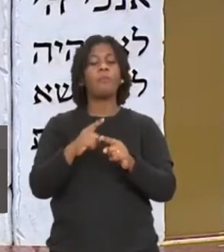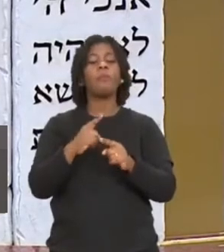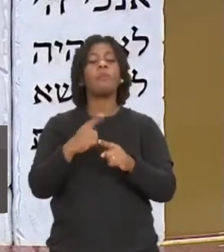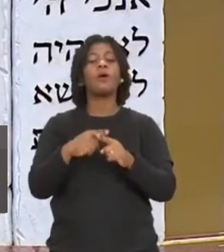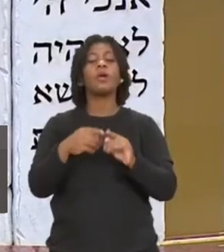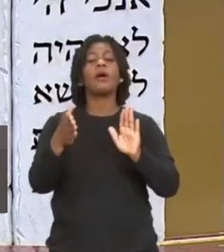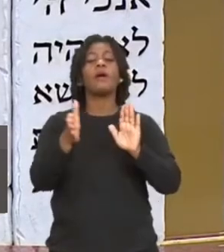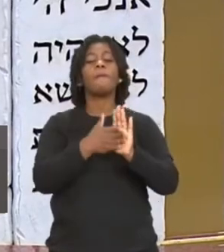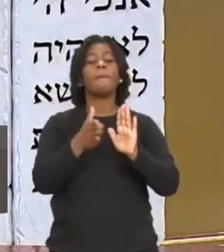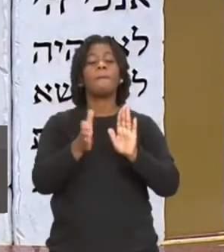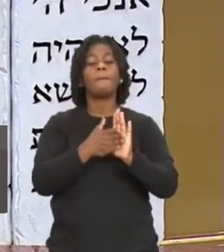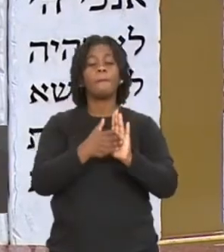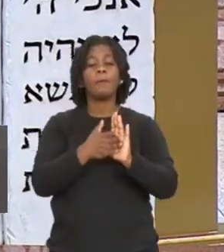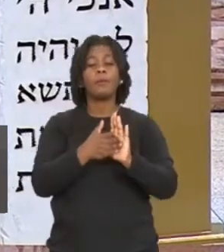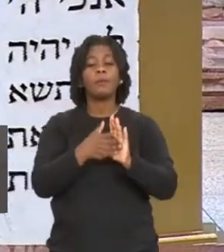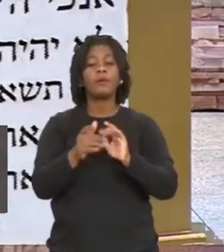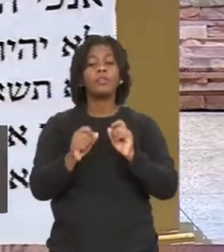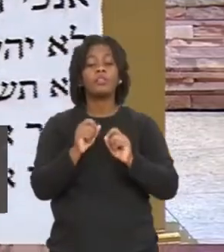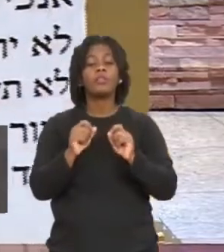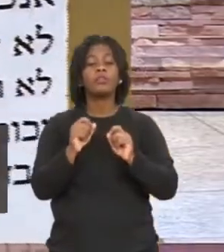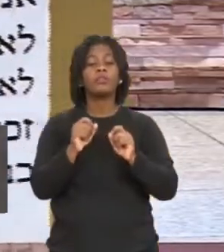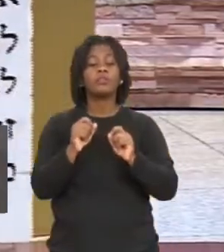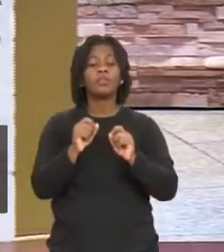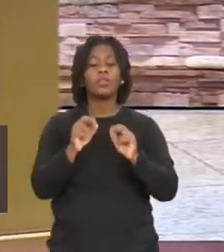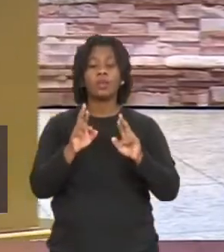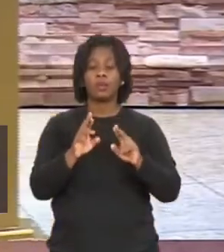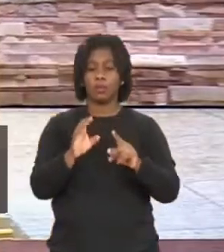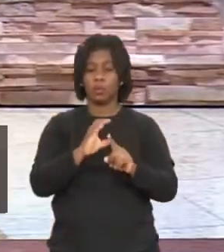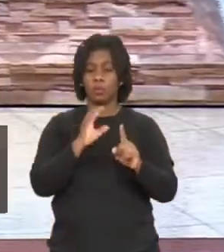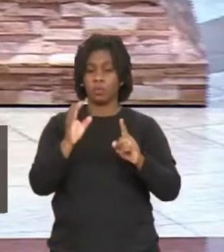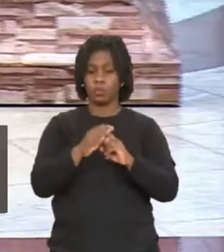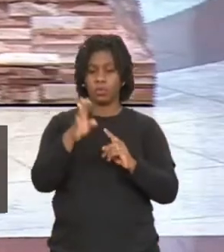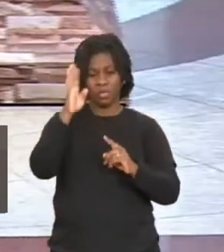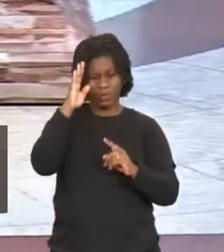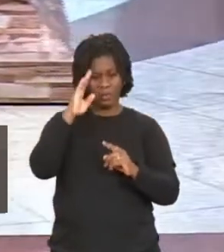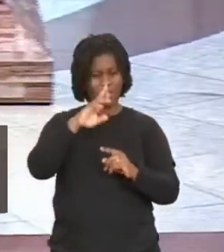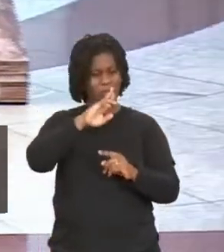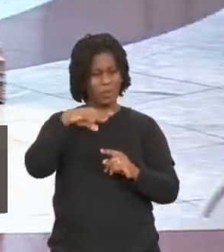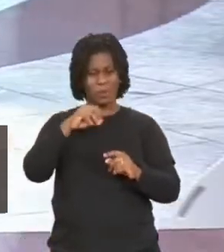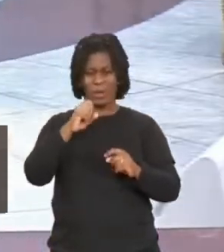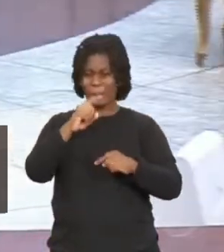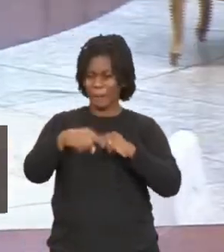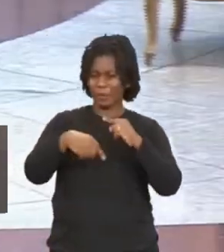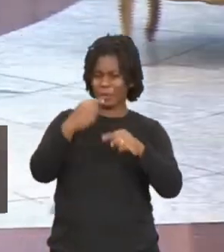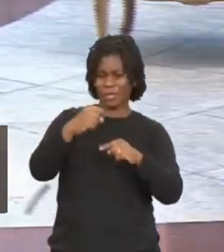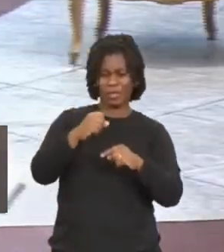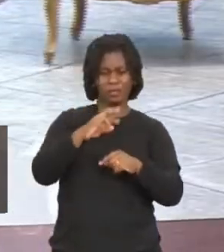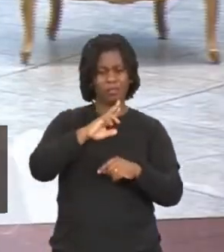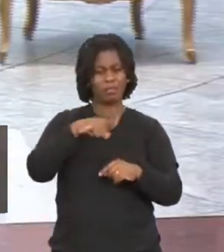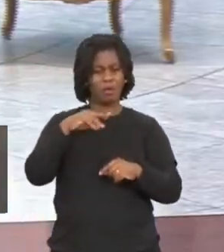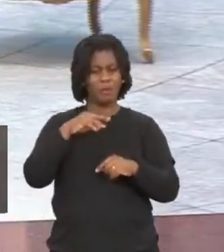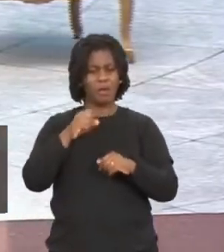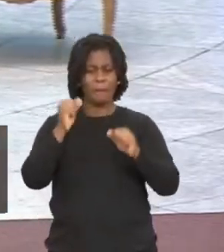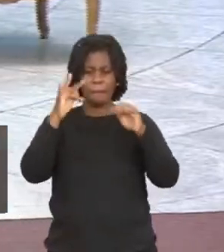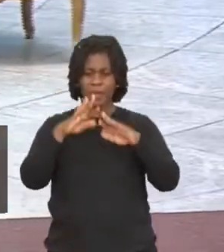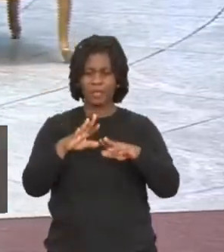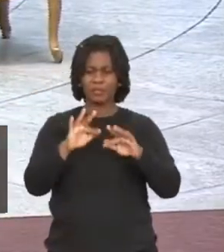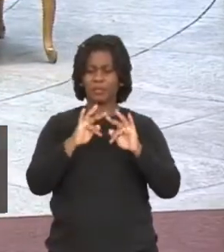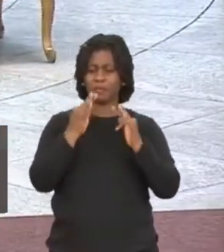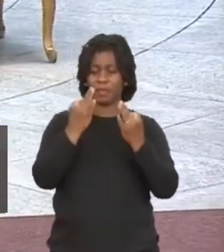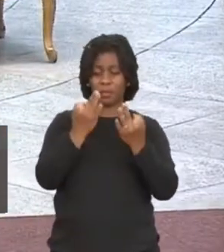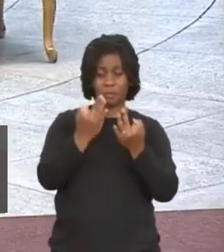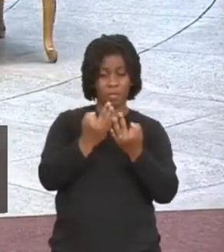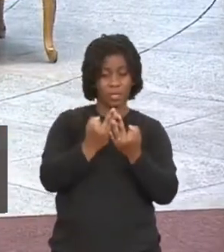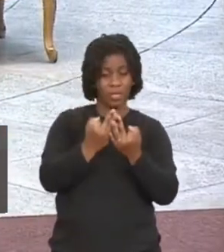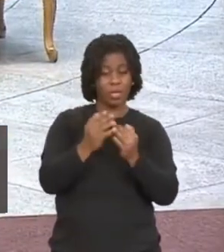quarta-feira não é prosperidade, não é bênção na família, não é, nenhuma outra área atendida a não